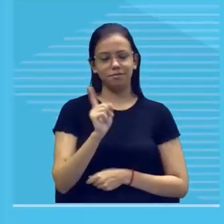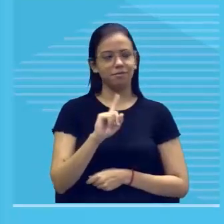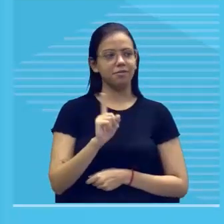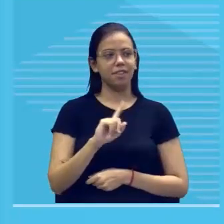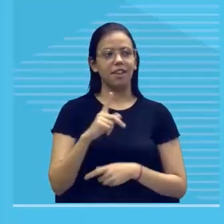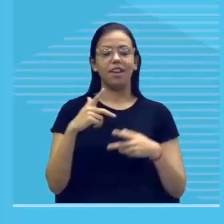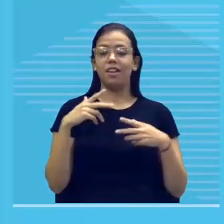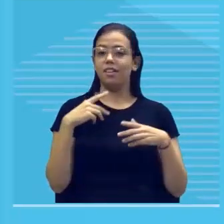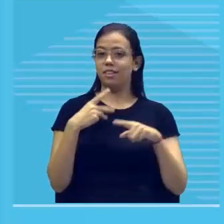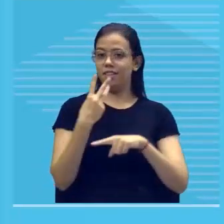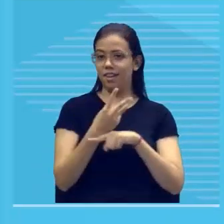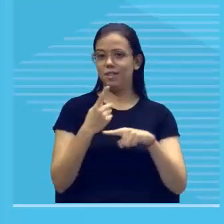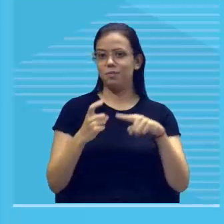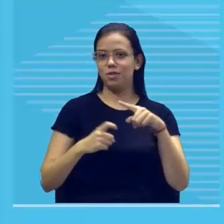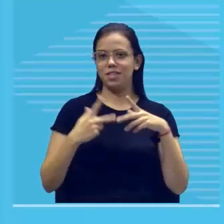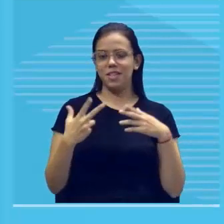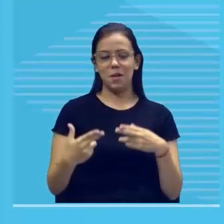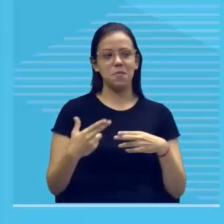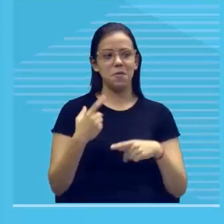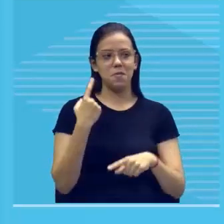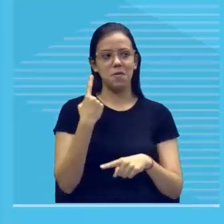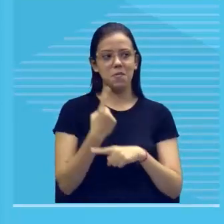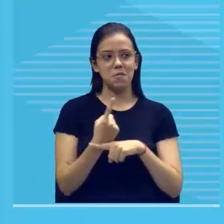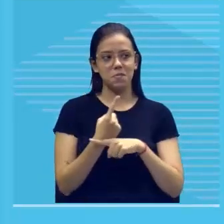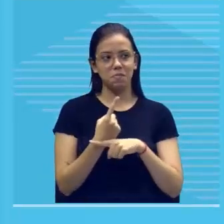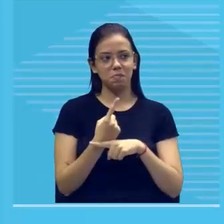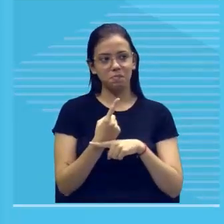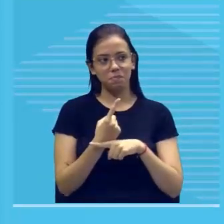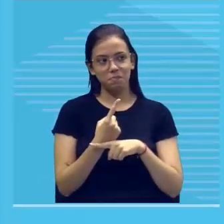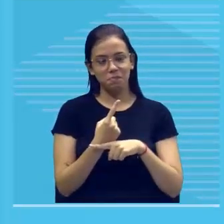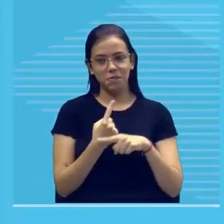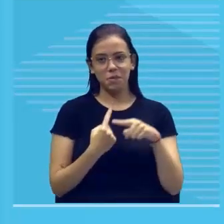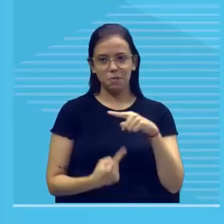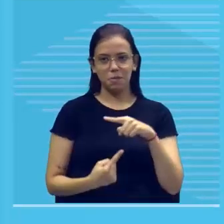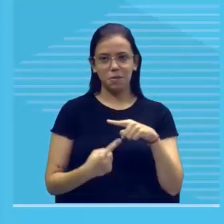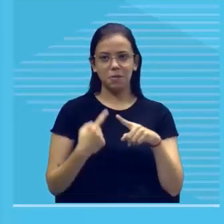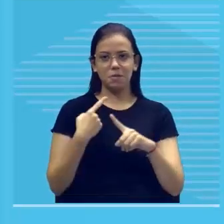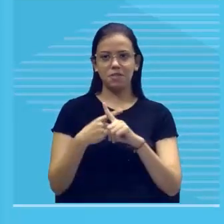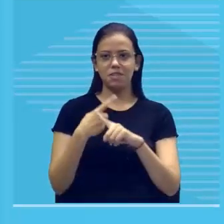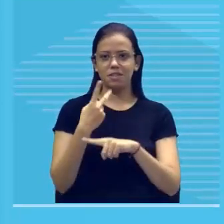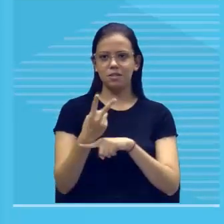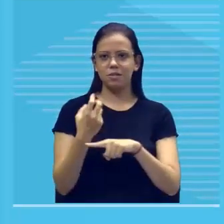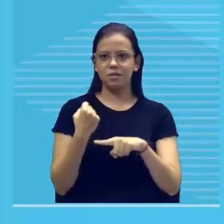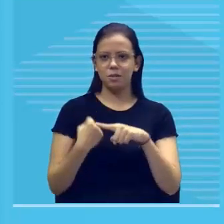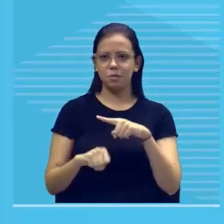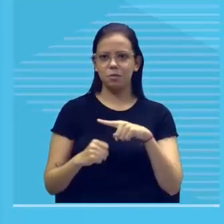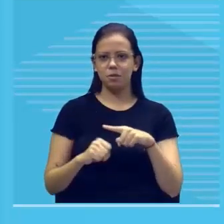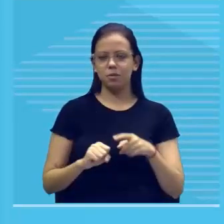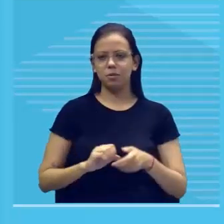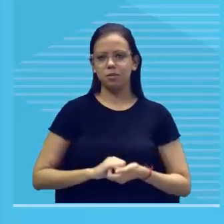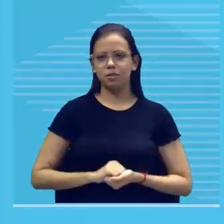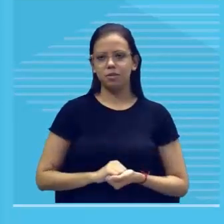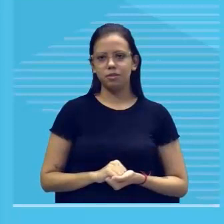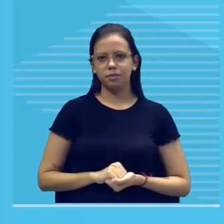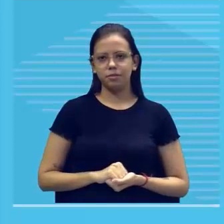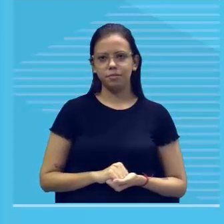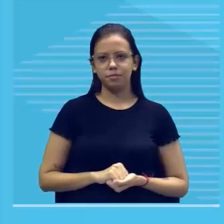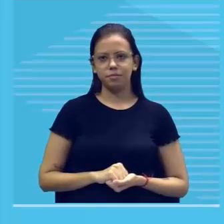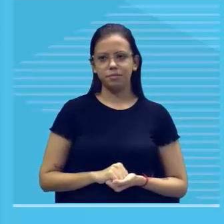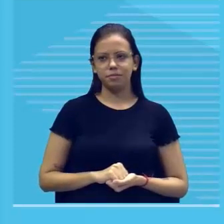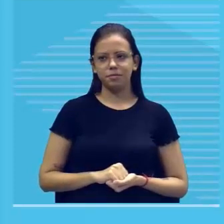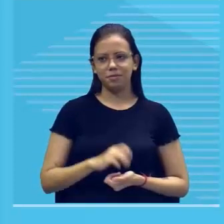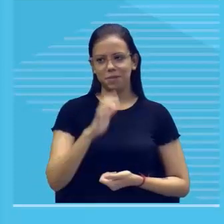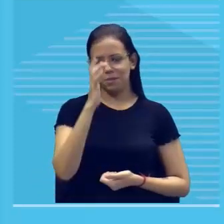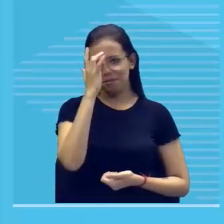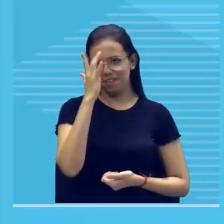vezes 2 sobre oito né Beleza aí